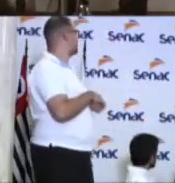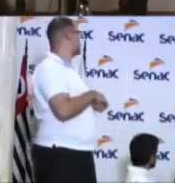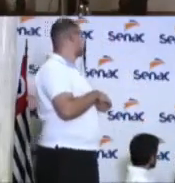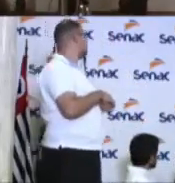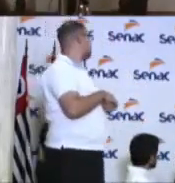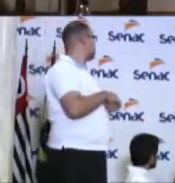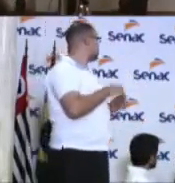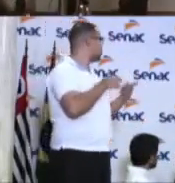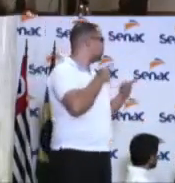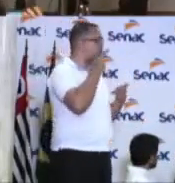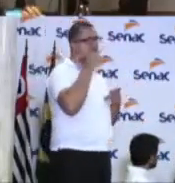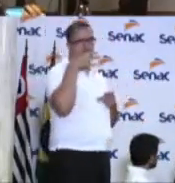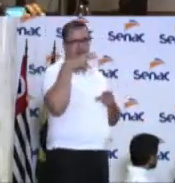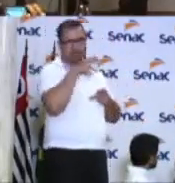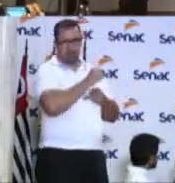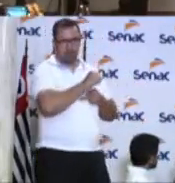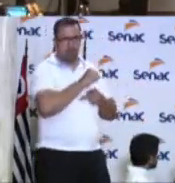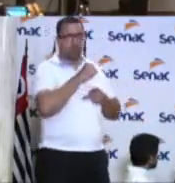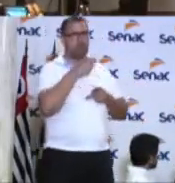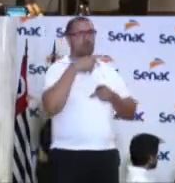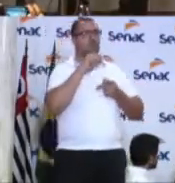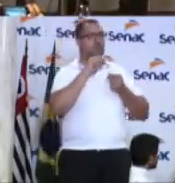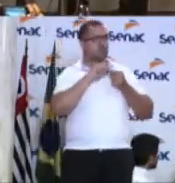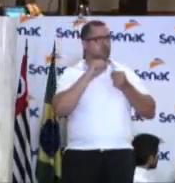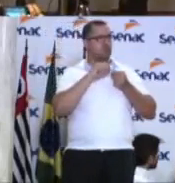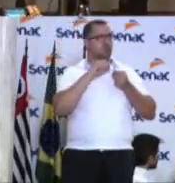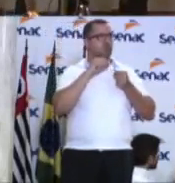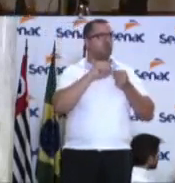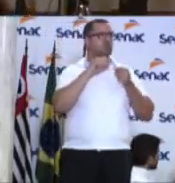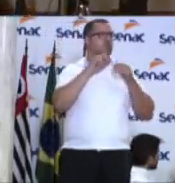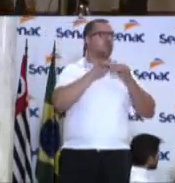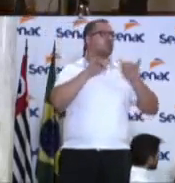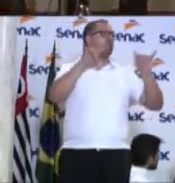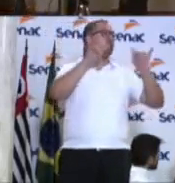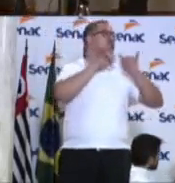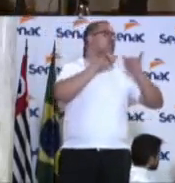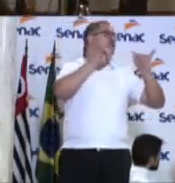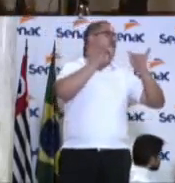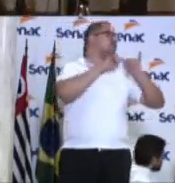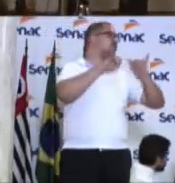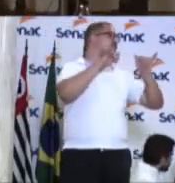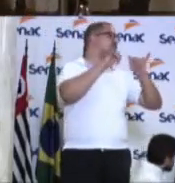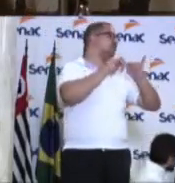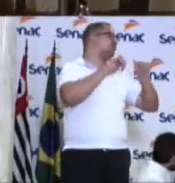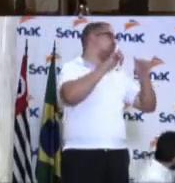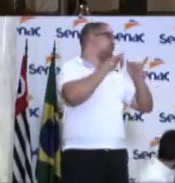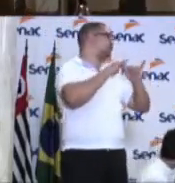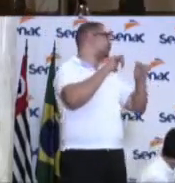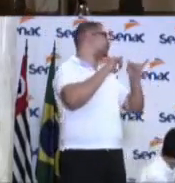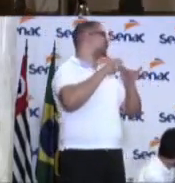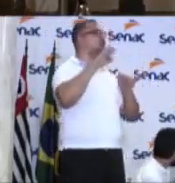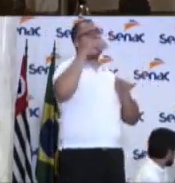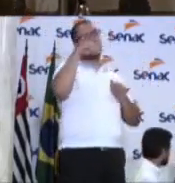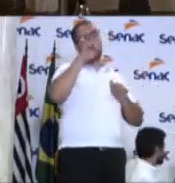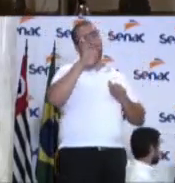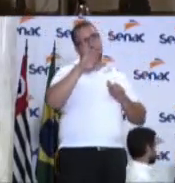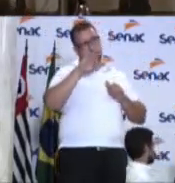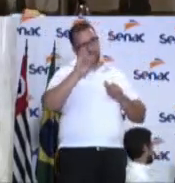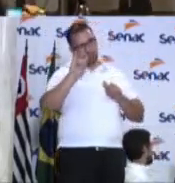Isso aqui, só falando rapidamente, a gente fez para o lançamento do... Bom, vamos ver.